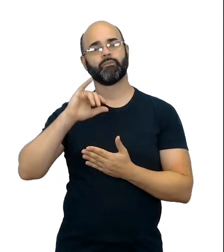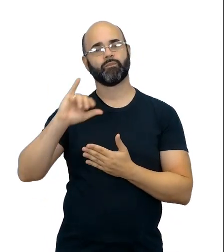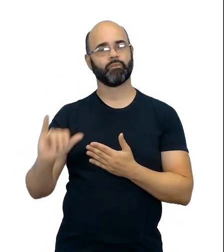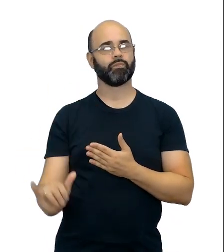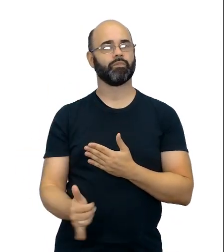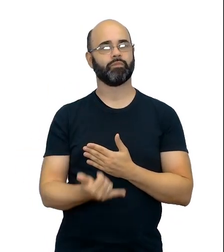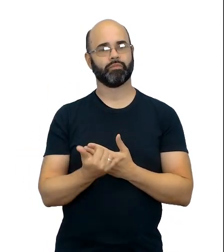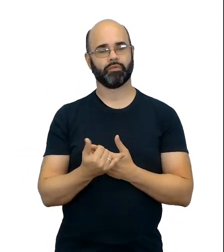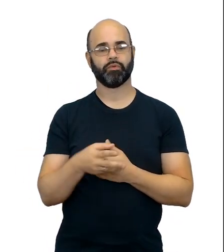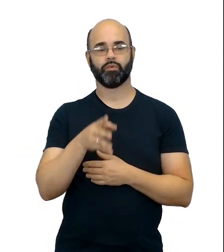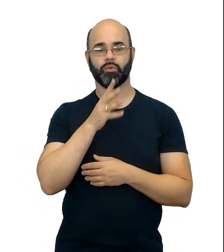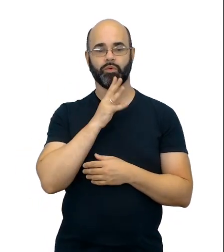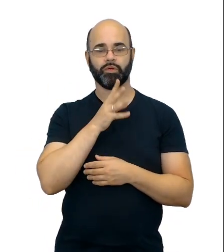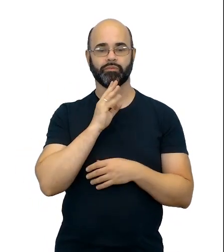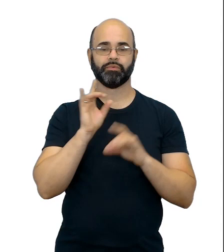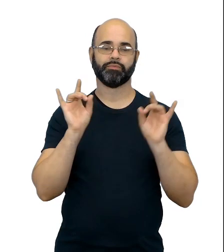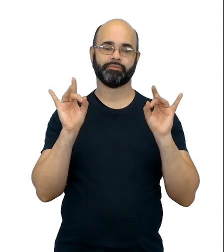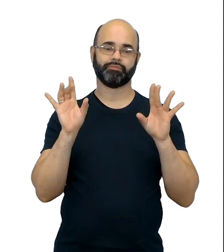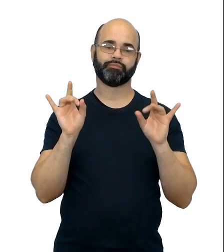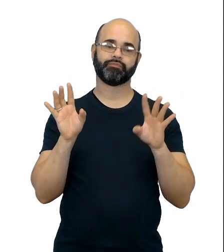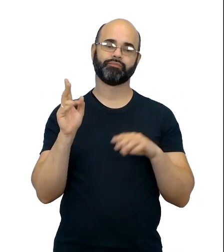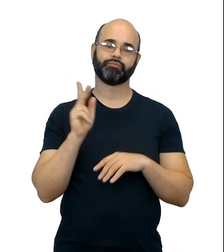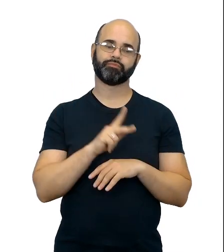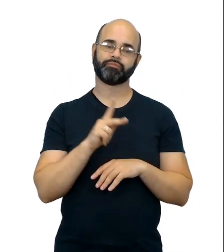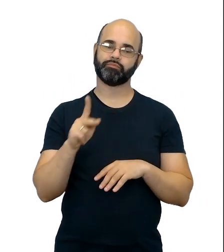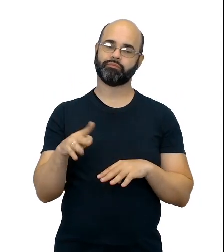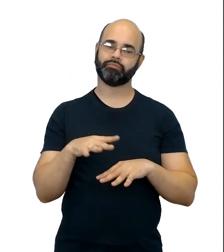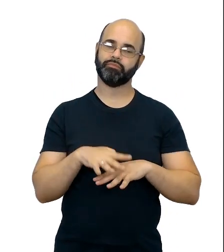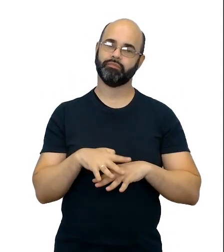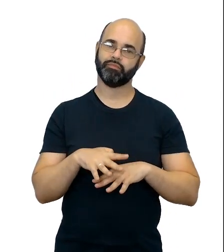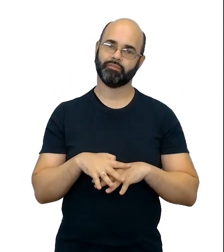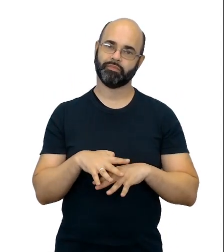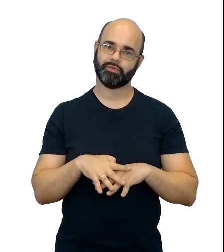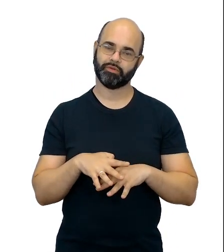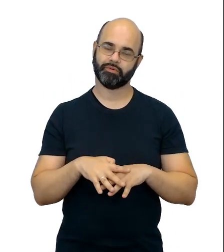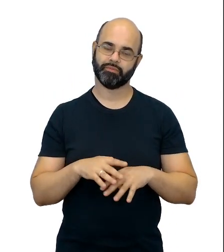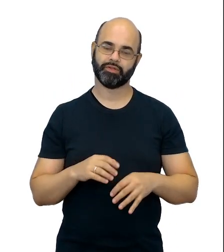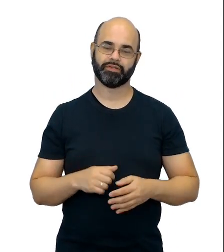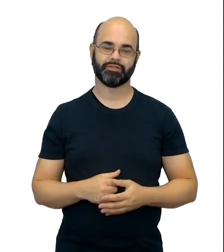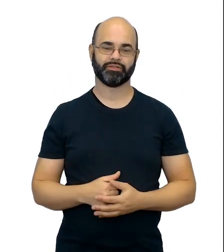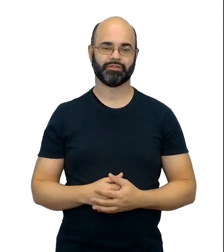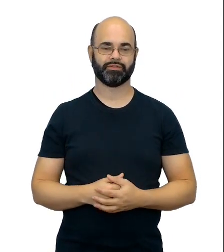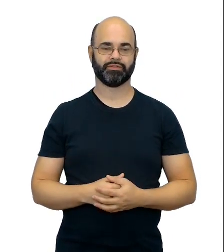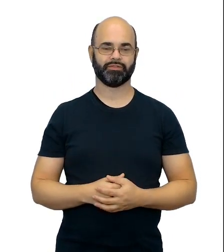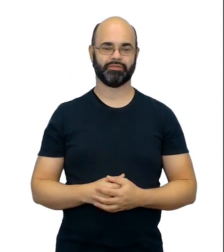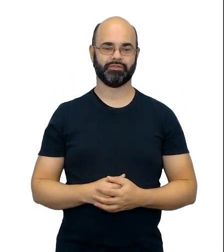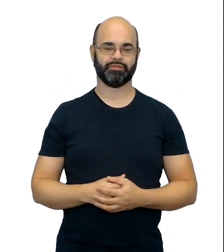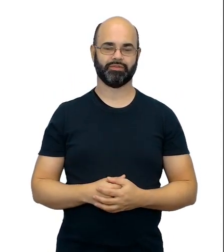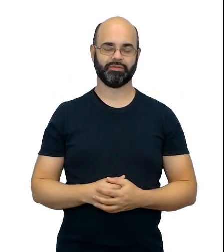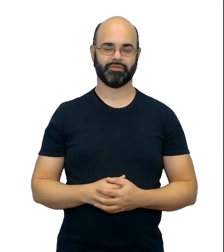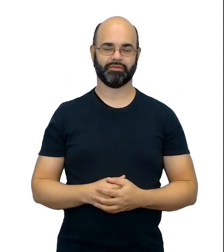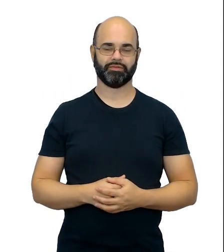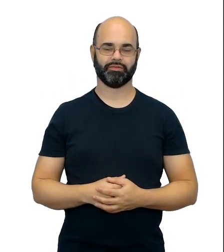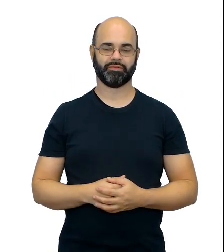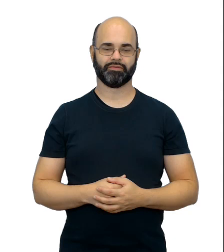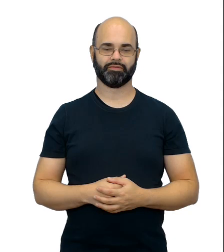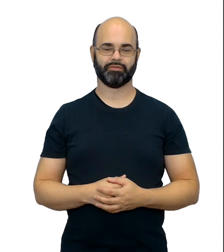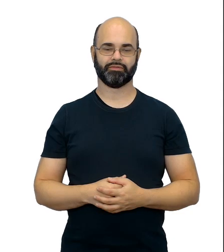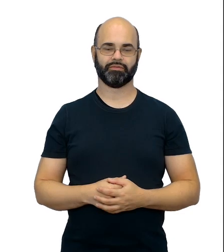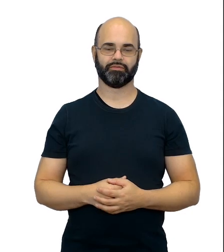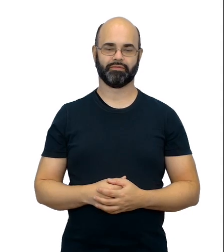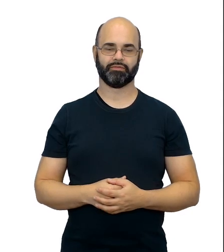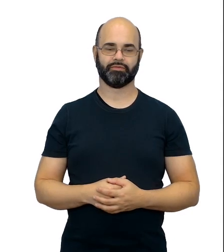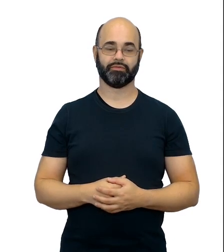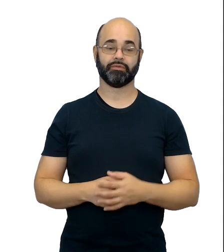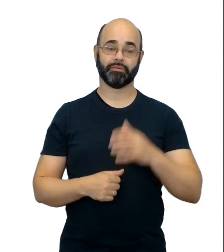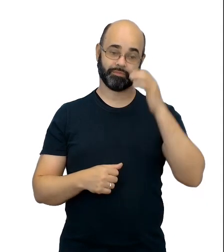conhecimentos especializados do professor de matemática, de acordo com a nossa... com o nosso referencial, que é o primeiro aí, que é a